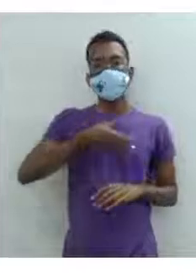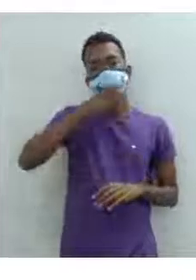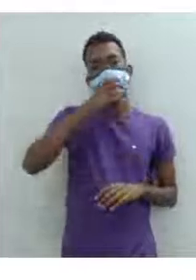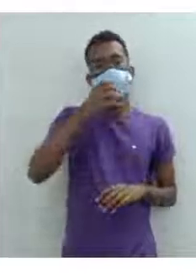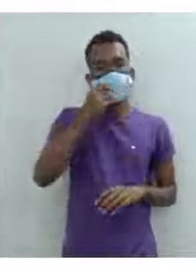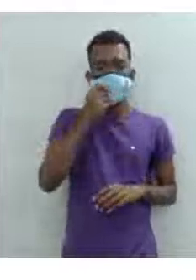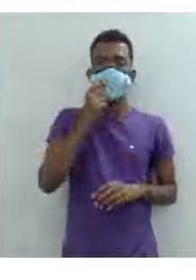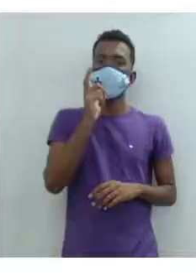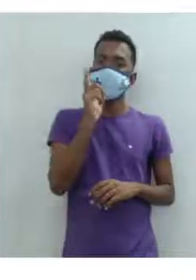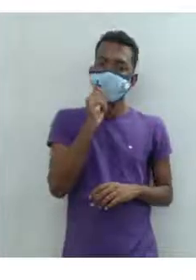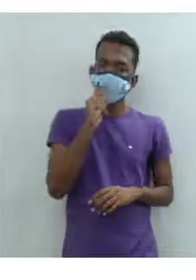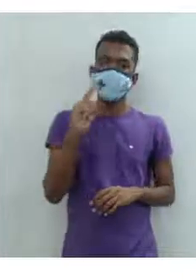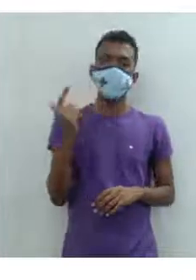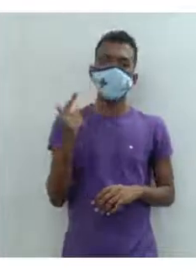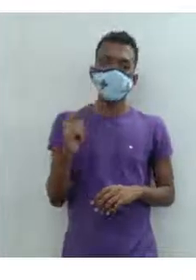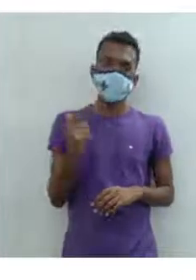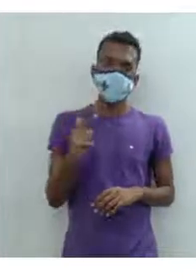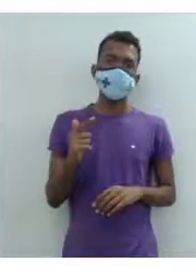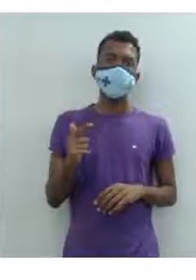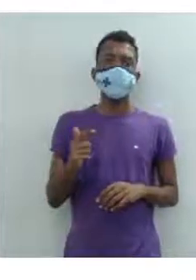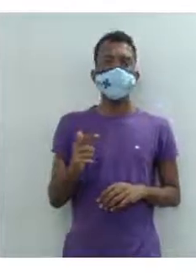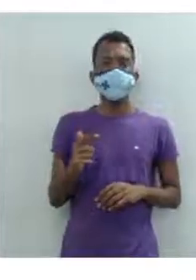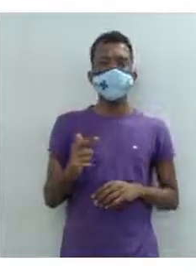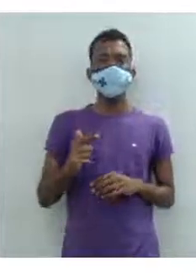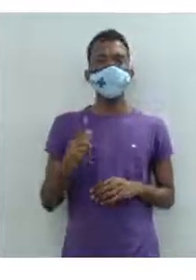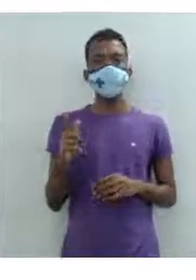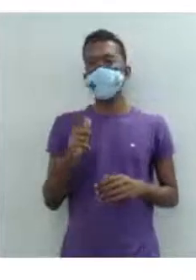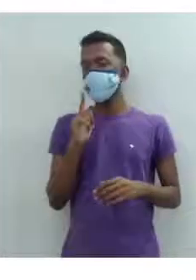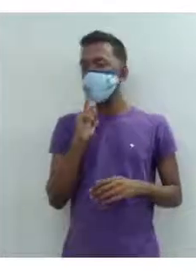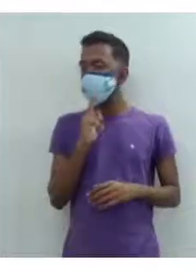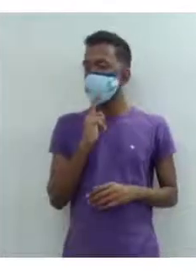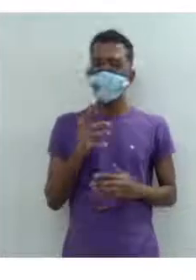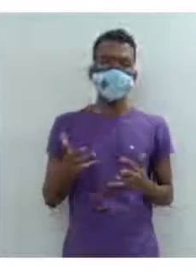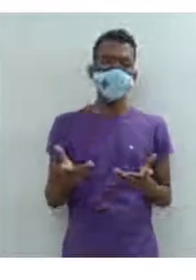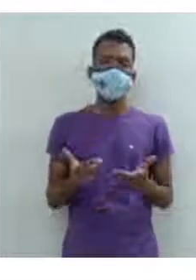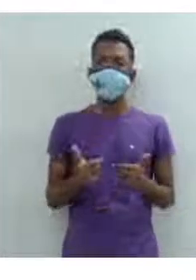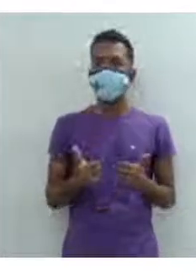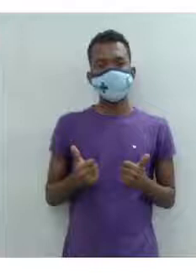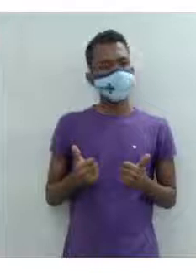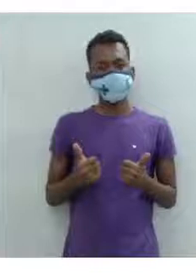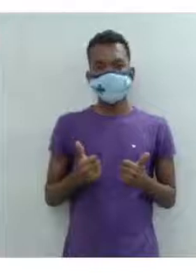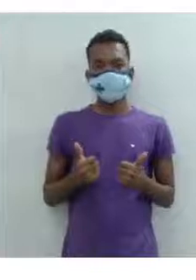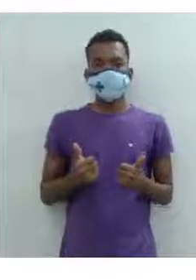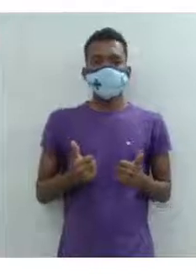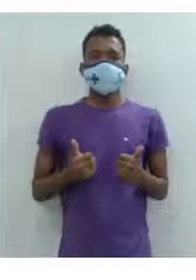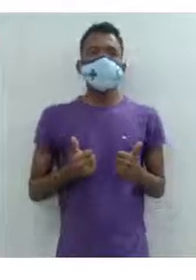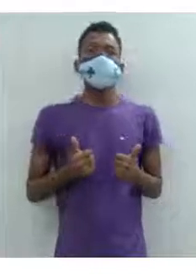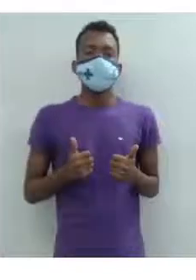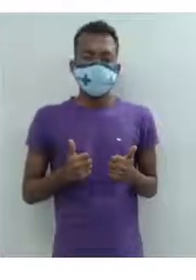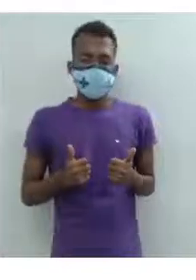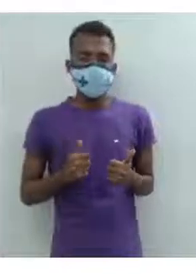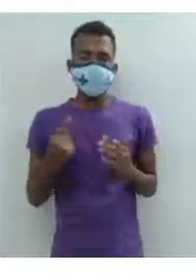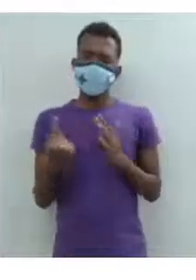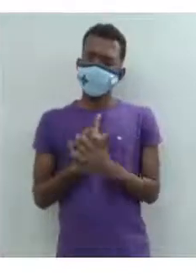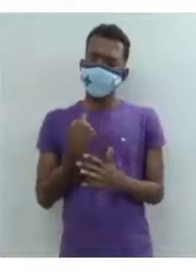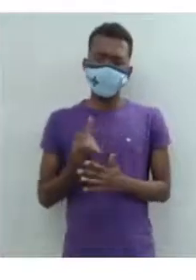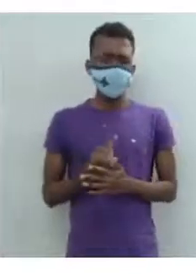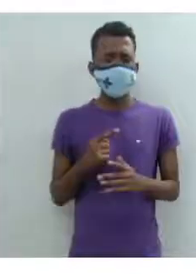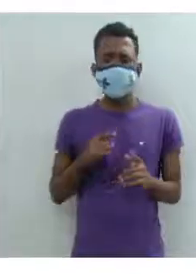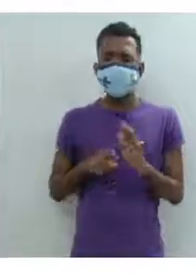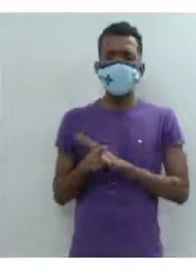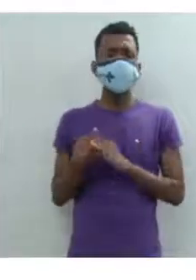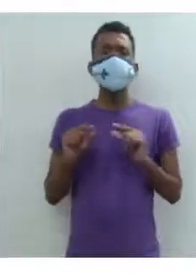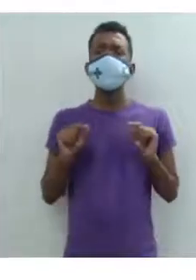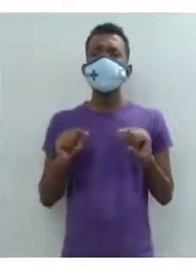uma água, um refrigerante, não é isso? Fazendo aquele lanche maravilhoso. Então, está se perguntando, o que é